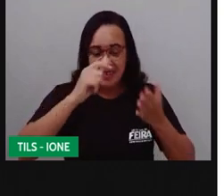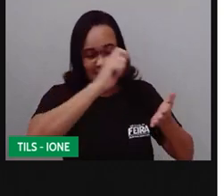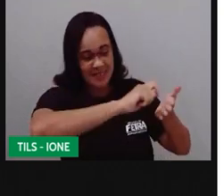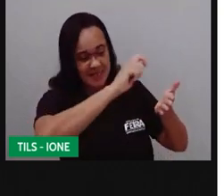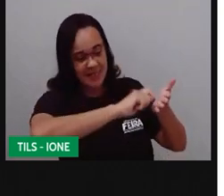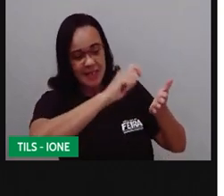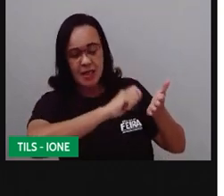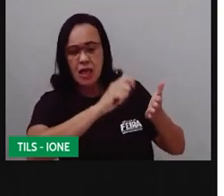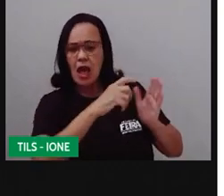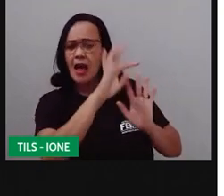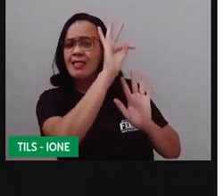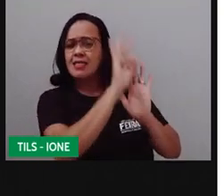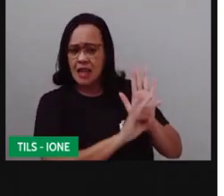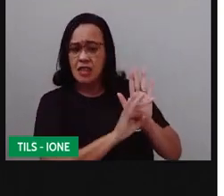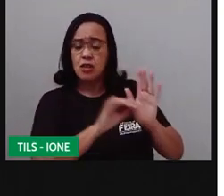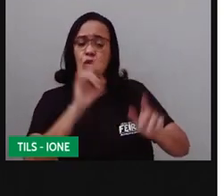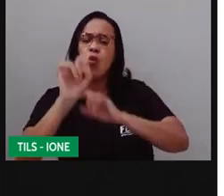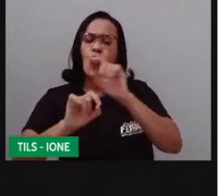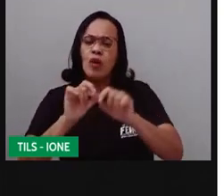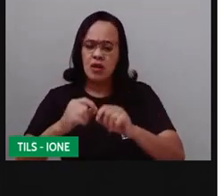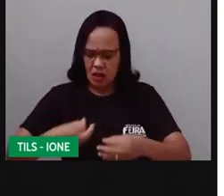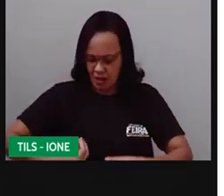narra a história da vida de alguém.